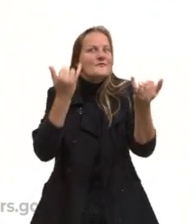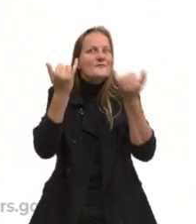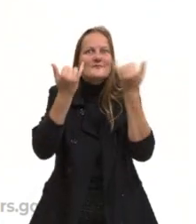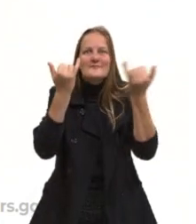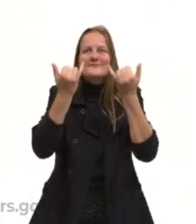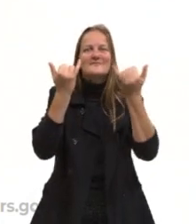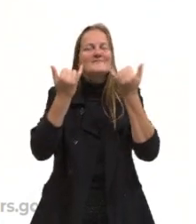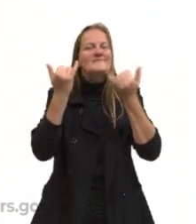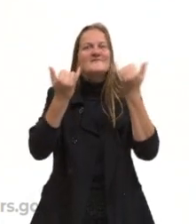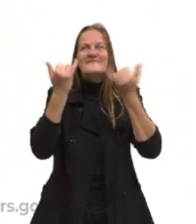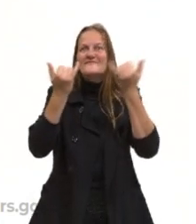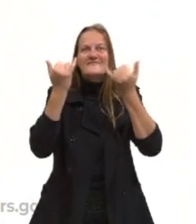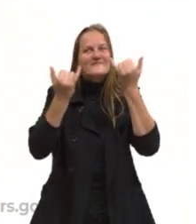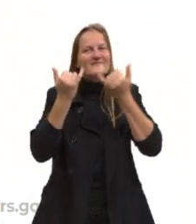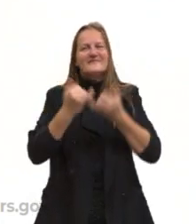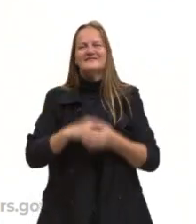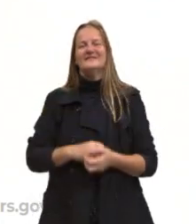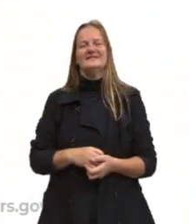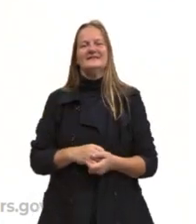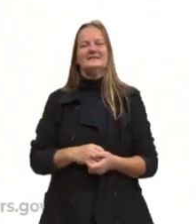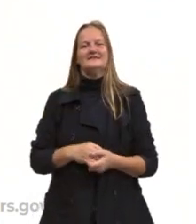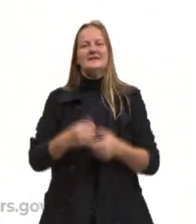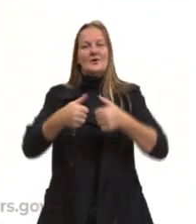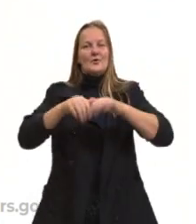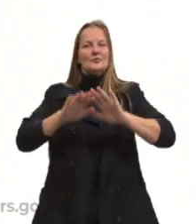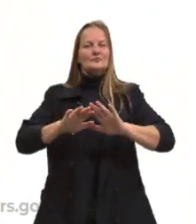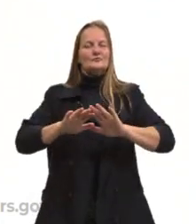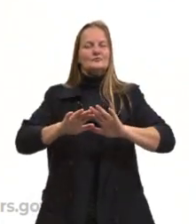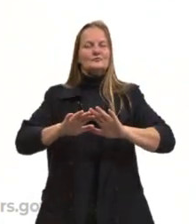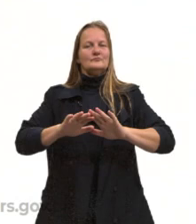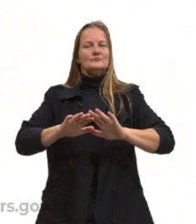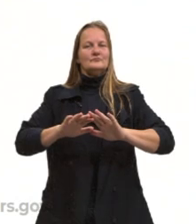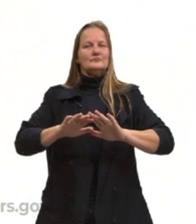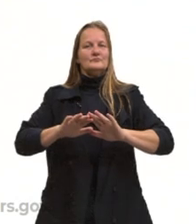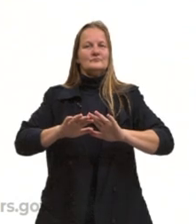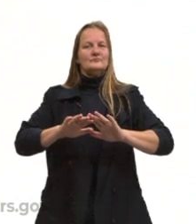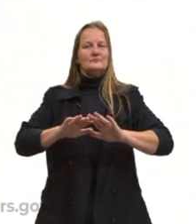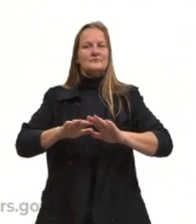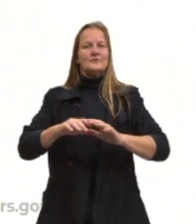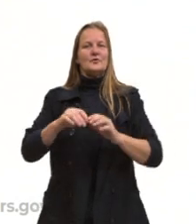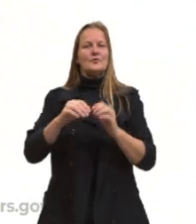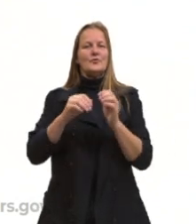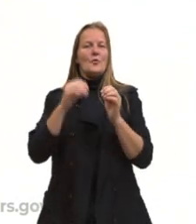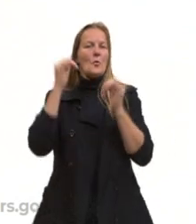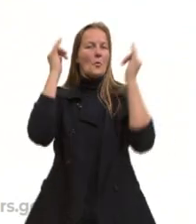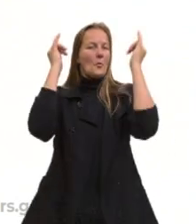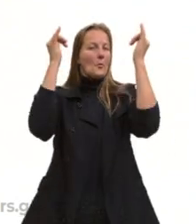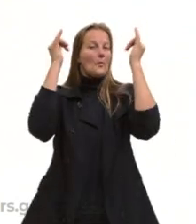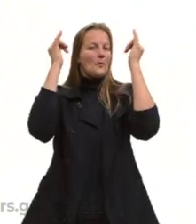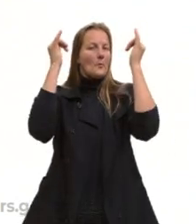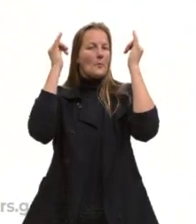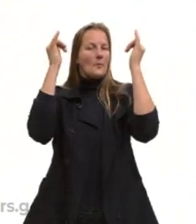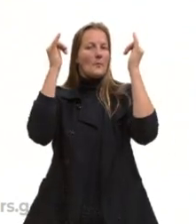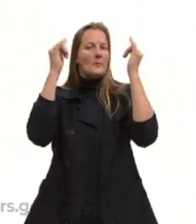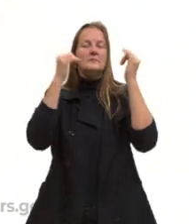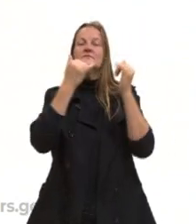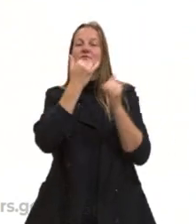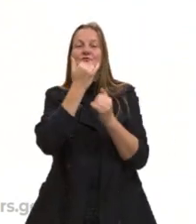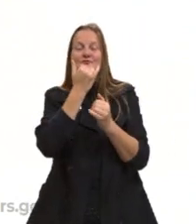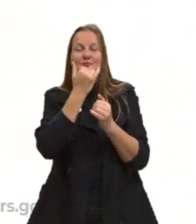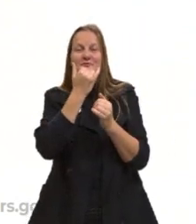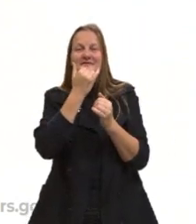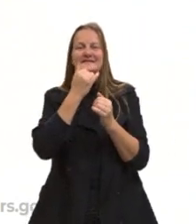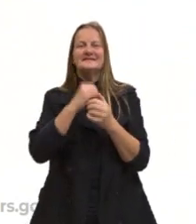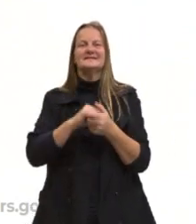eu tenho informações que por exemplo estou no Subway né no metrô Ok temos um alguns personagens